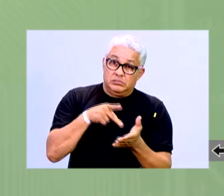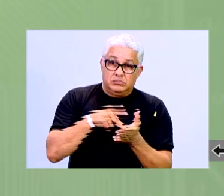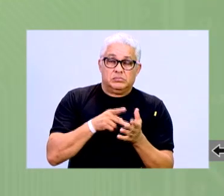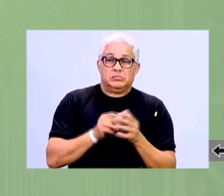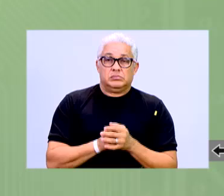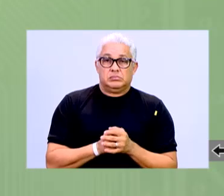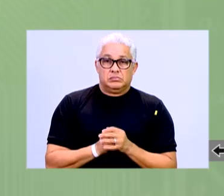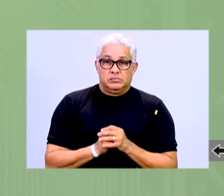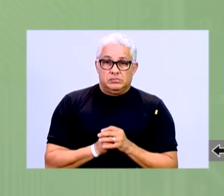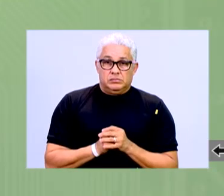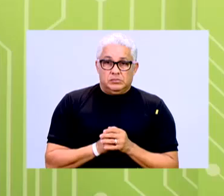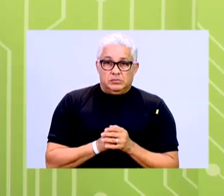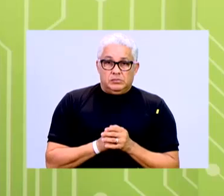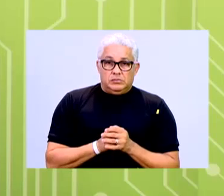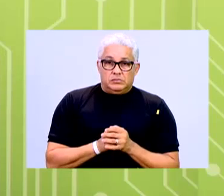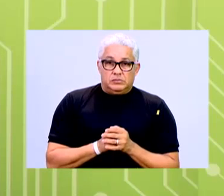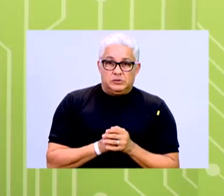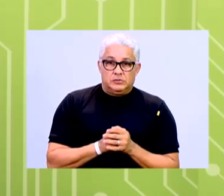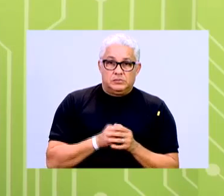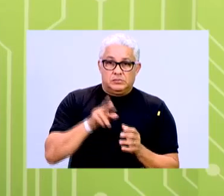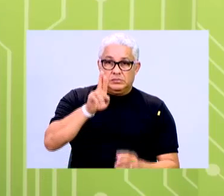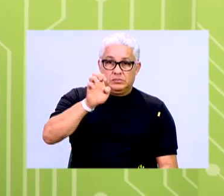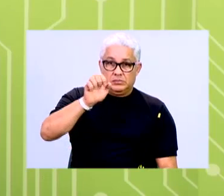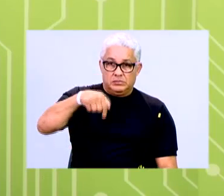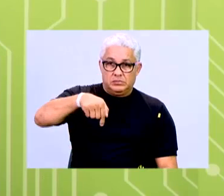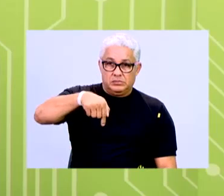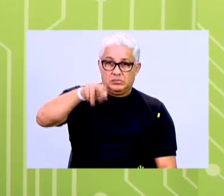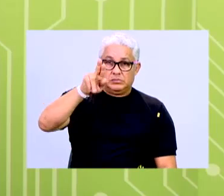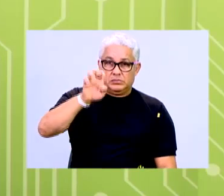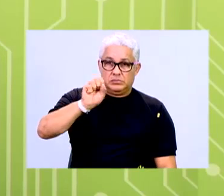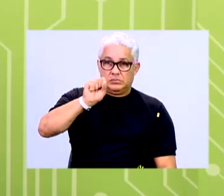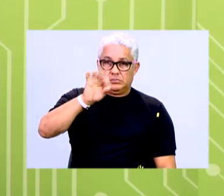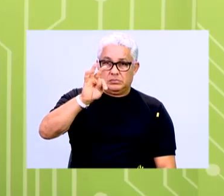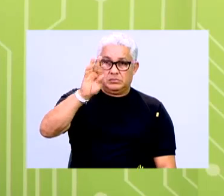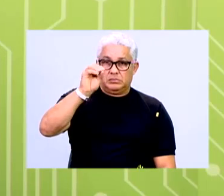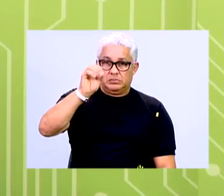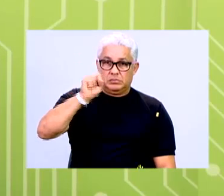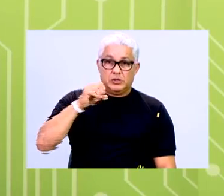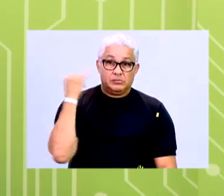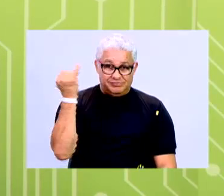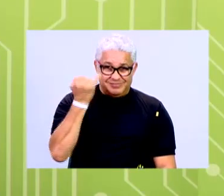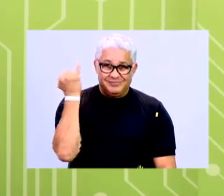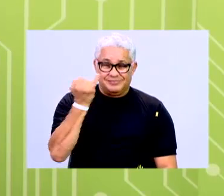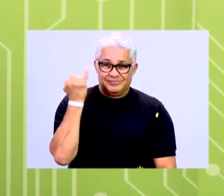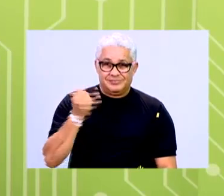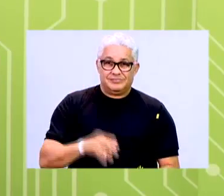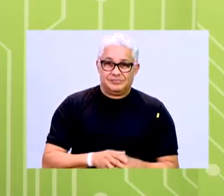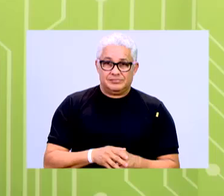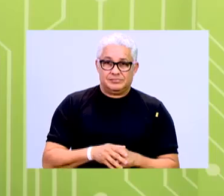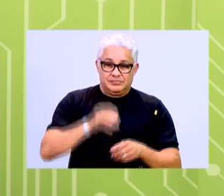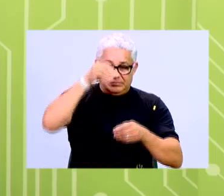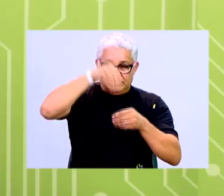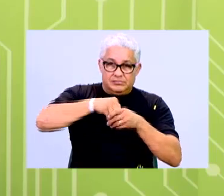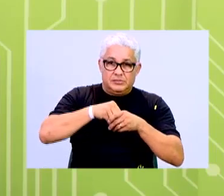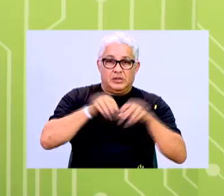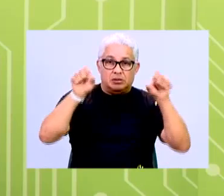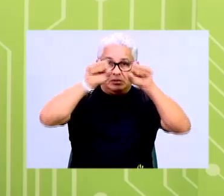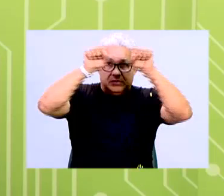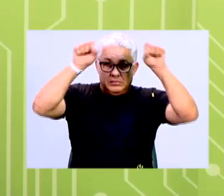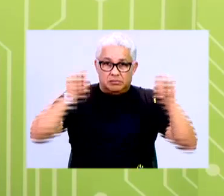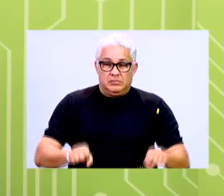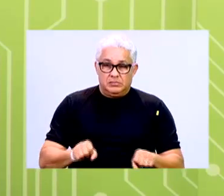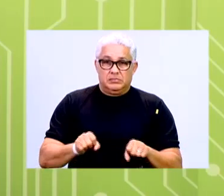ou seja, realmente os requisitos que serão relevantes para o sistema, tanto